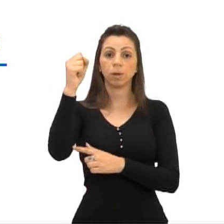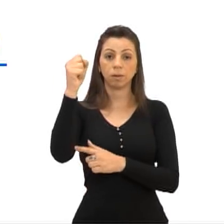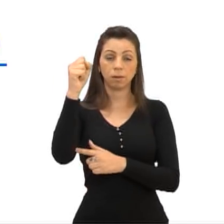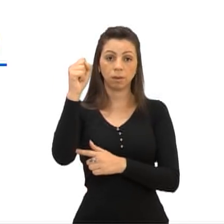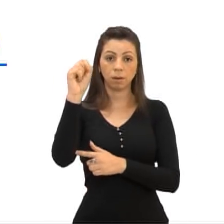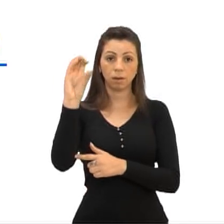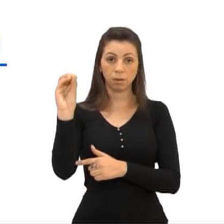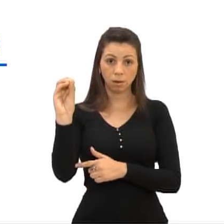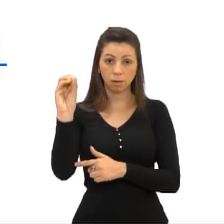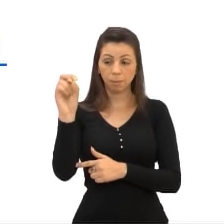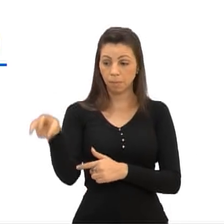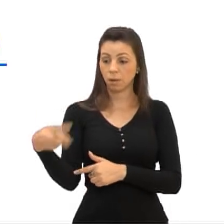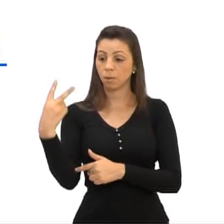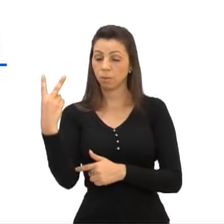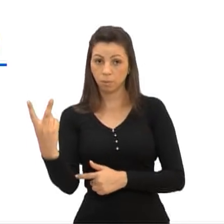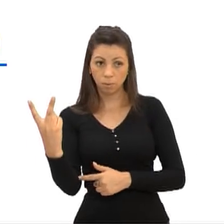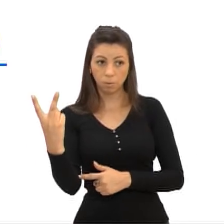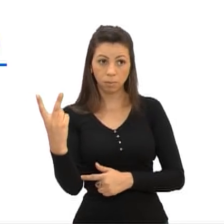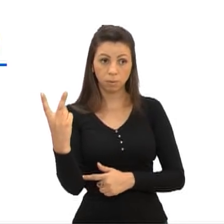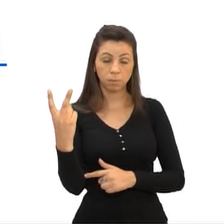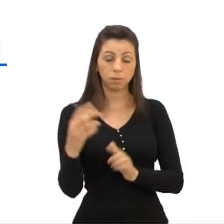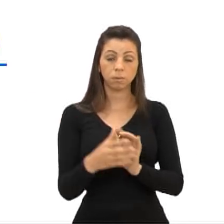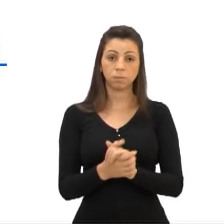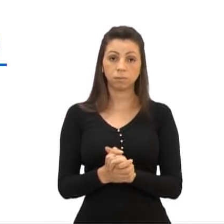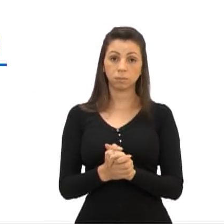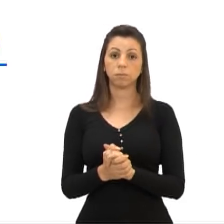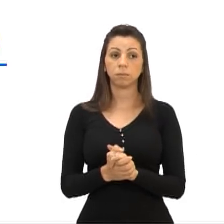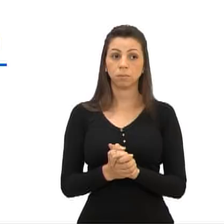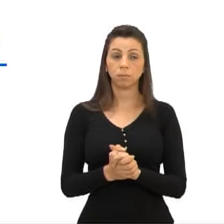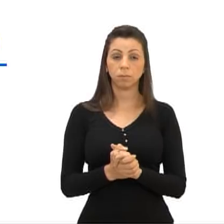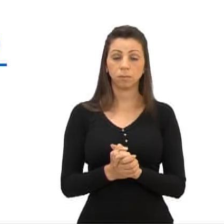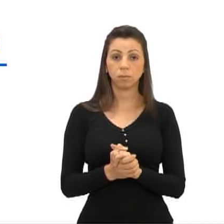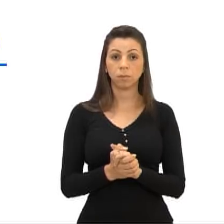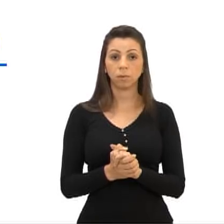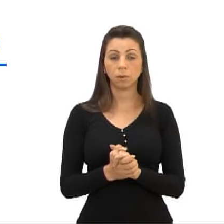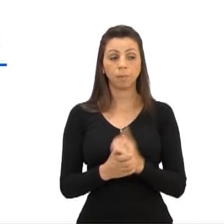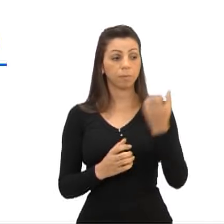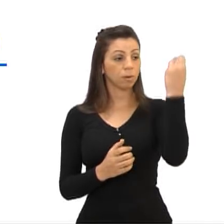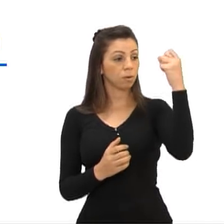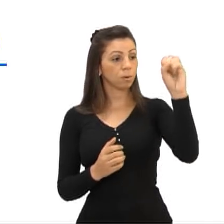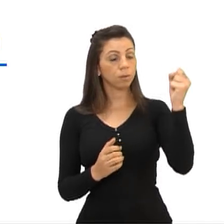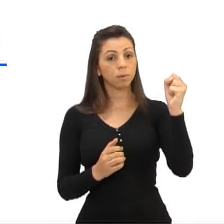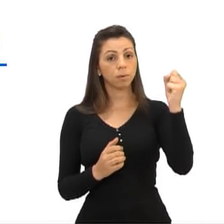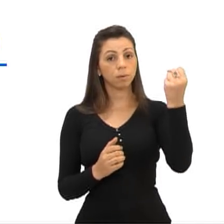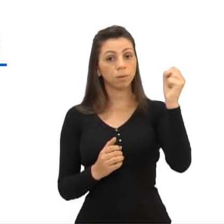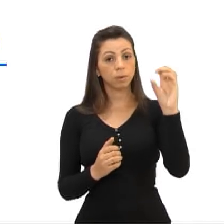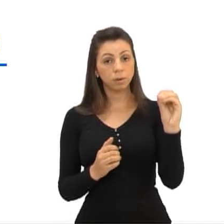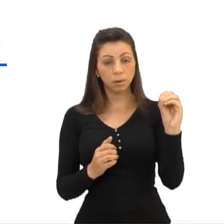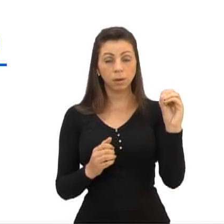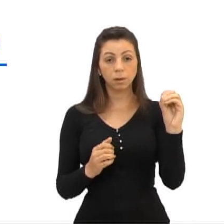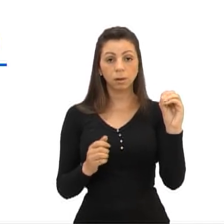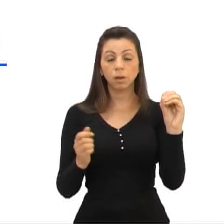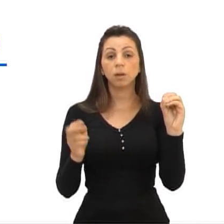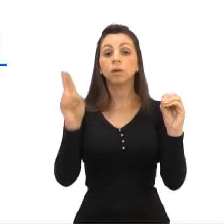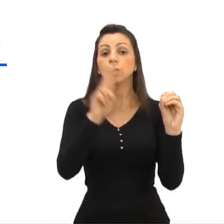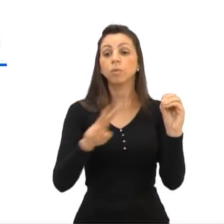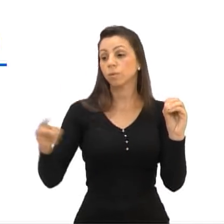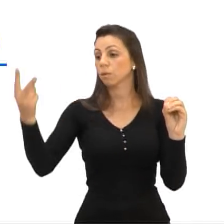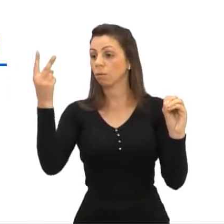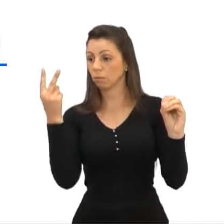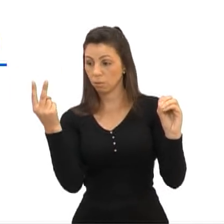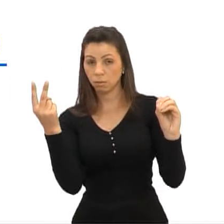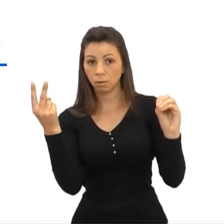utilizar 80 gramas de açúcar, para cada 80 gramas de açúcar, ele utiliza 2 ovos. Veja